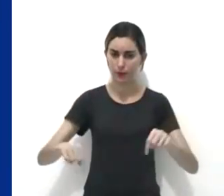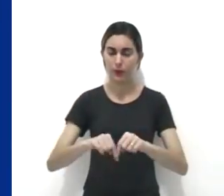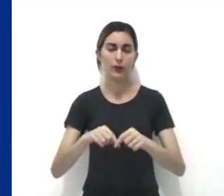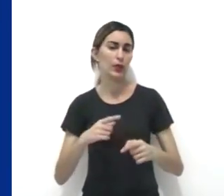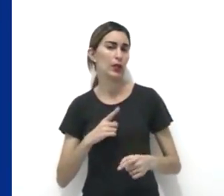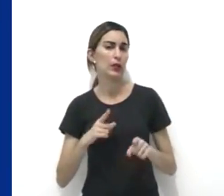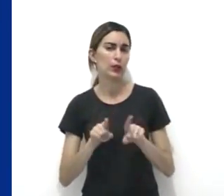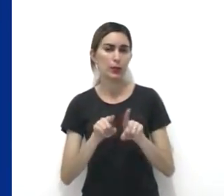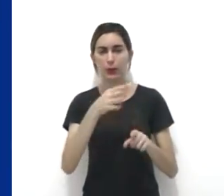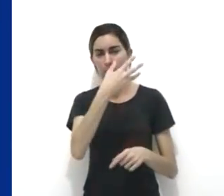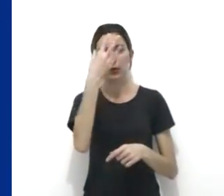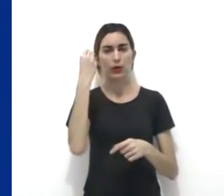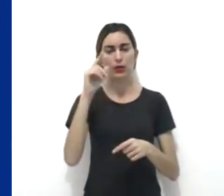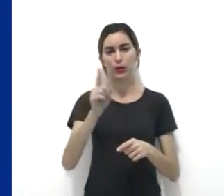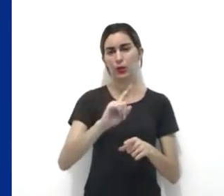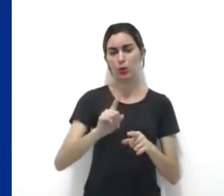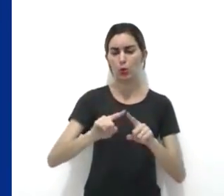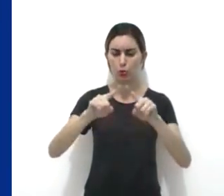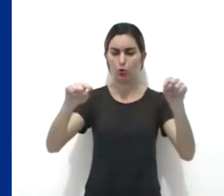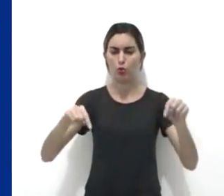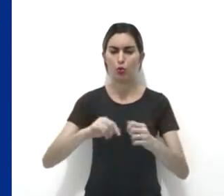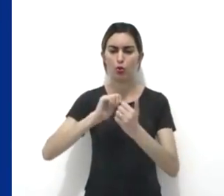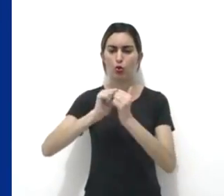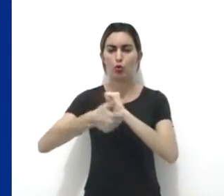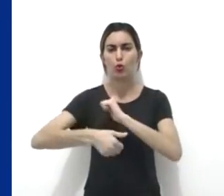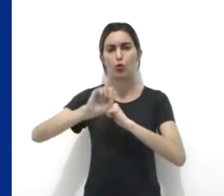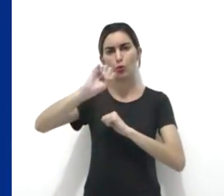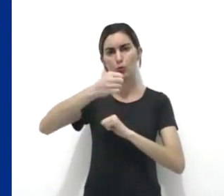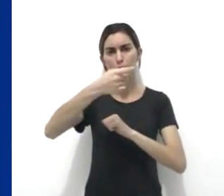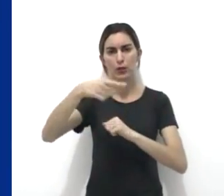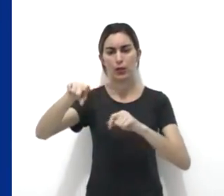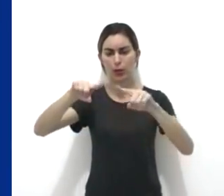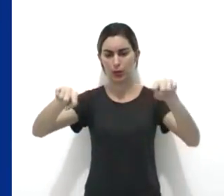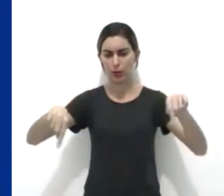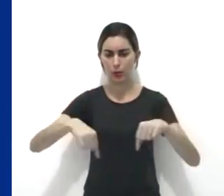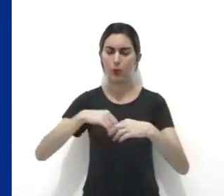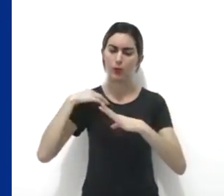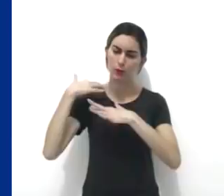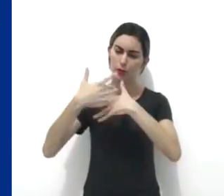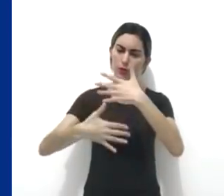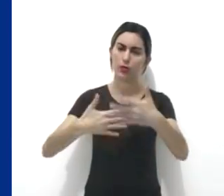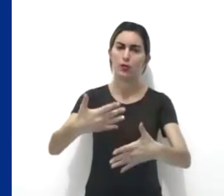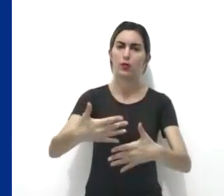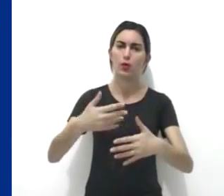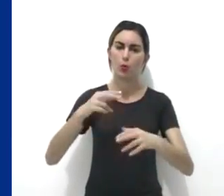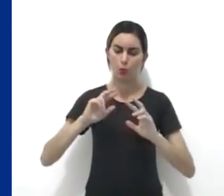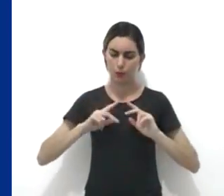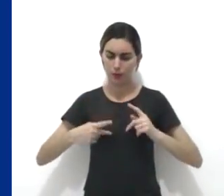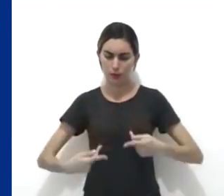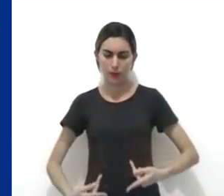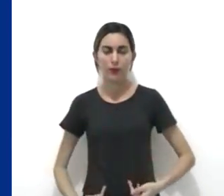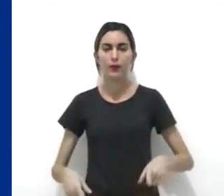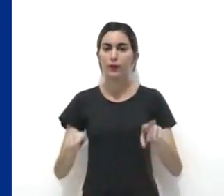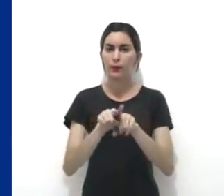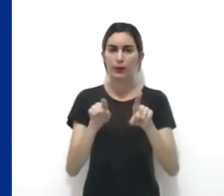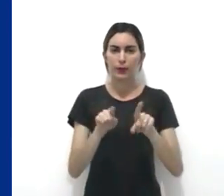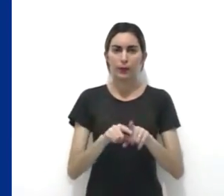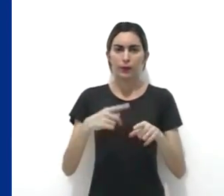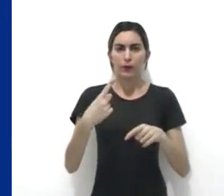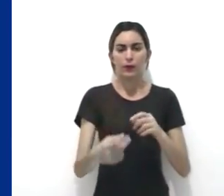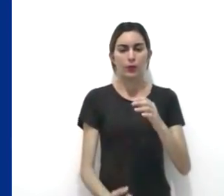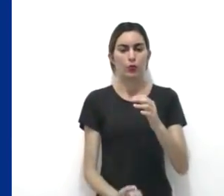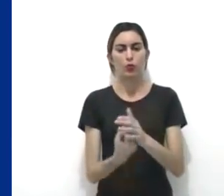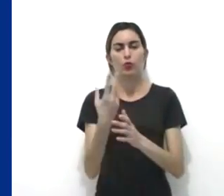Entretanto, não podemos esquecer que os jogos de salão fazem parte do processo histórico e civilizatório da humanidade e teve